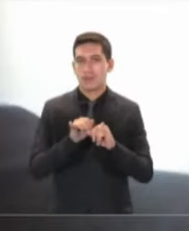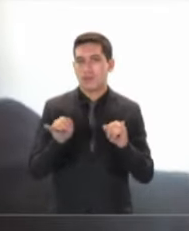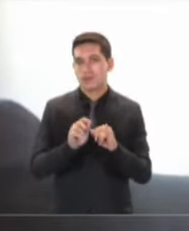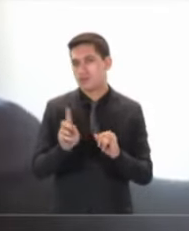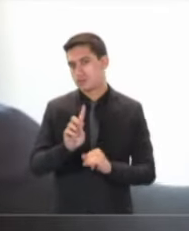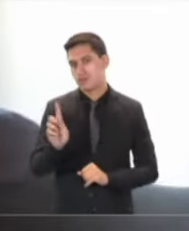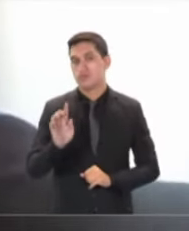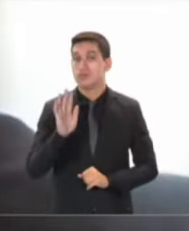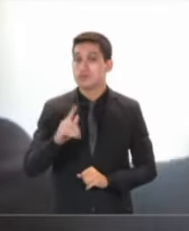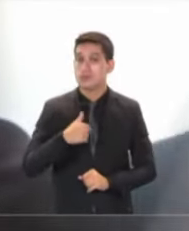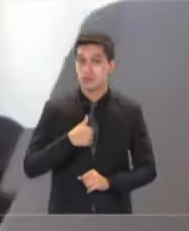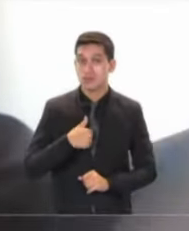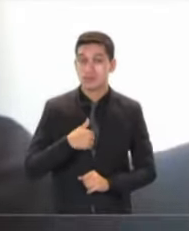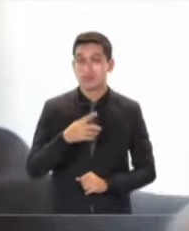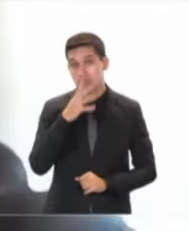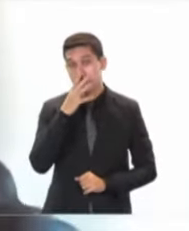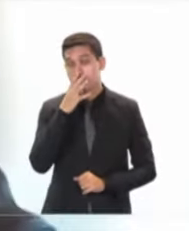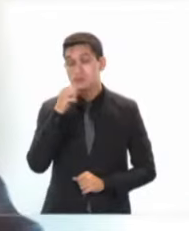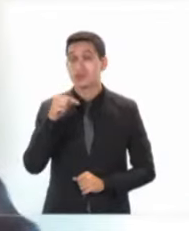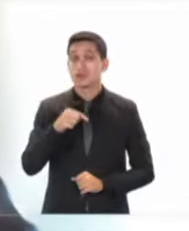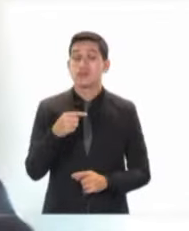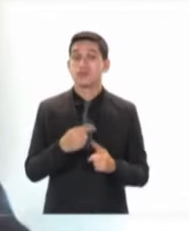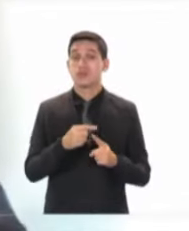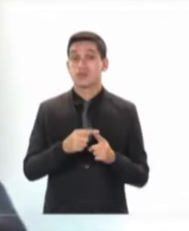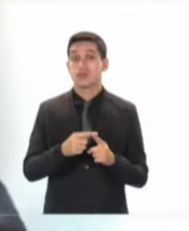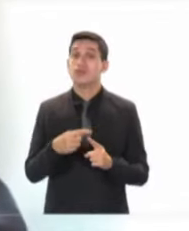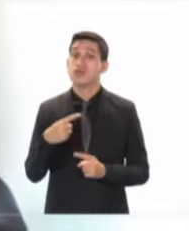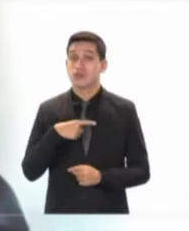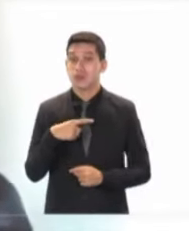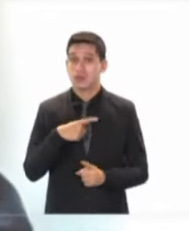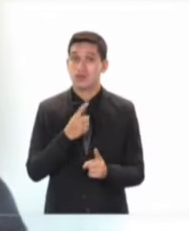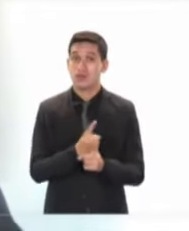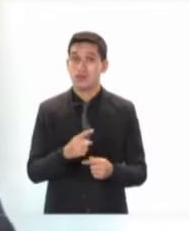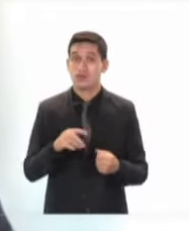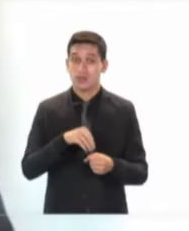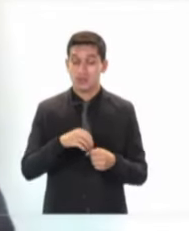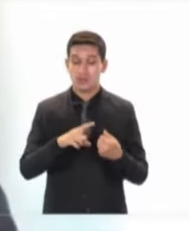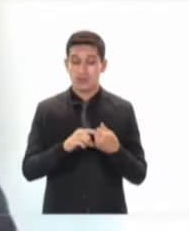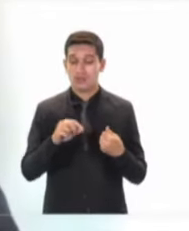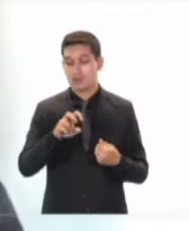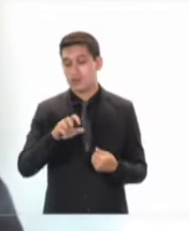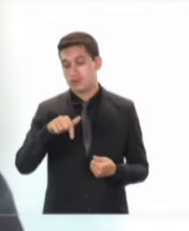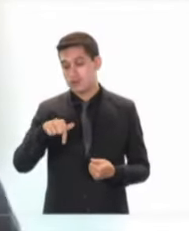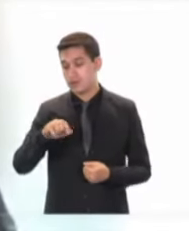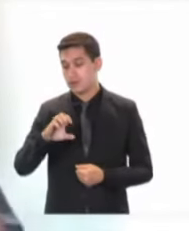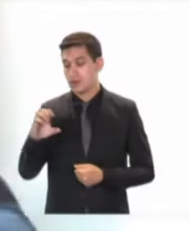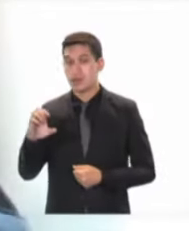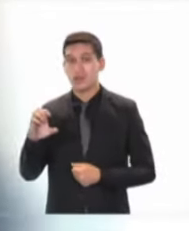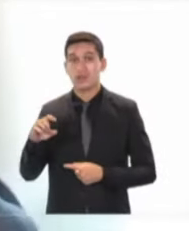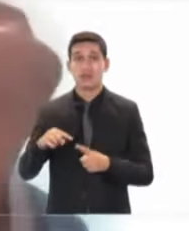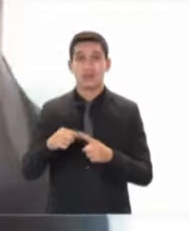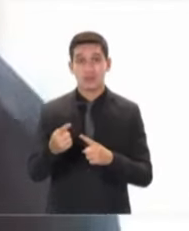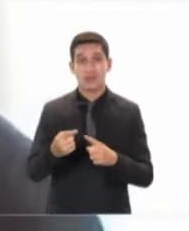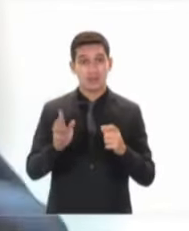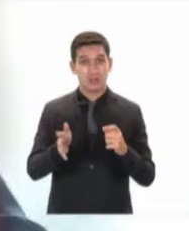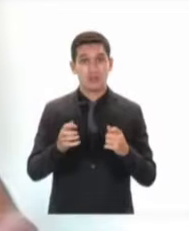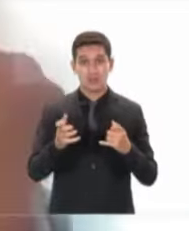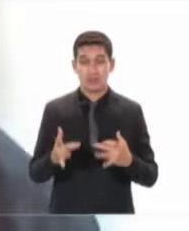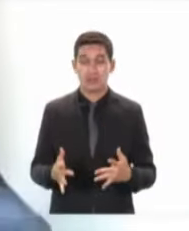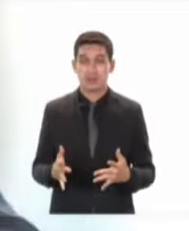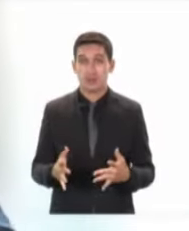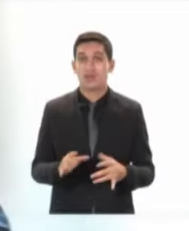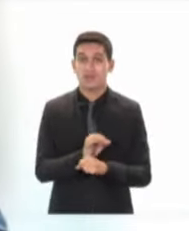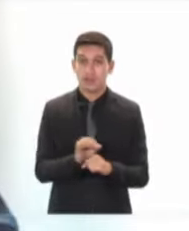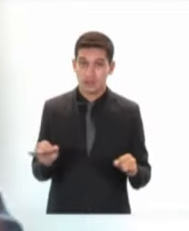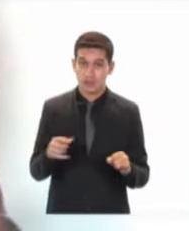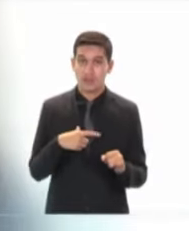Mas chama atenção, senhores ministros, porque vem no artigo 57C, logo na sequência, que diz: é vedada